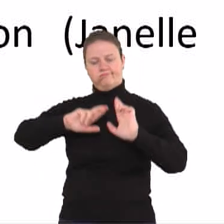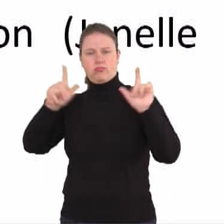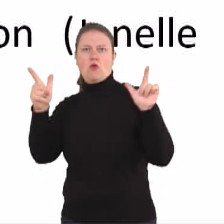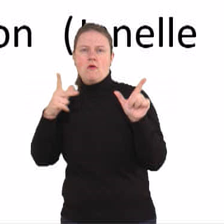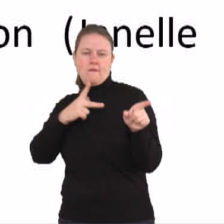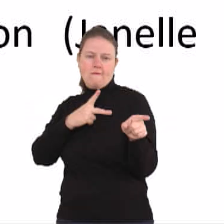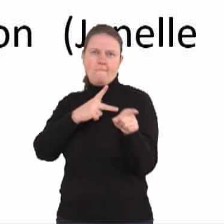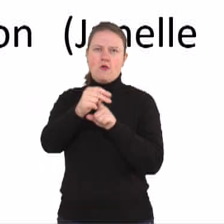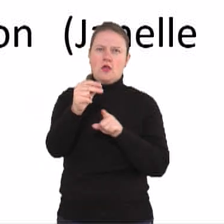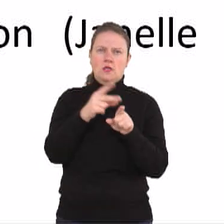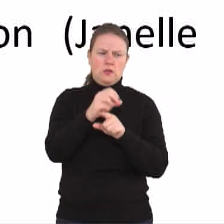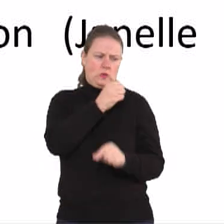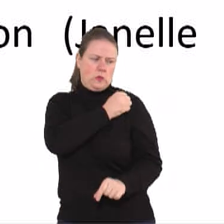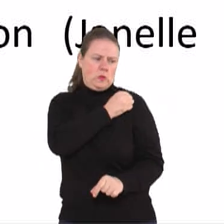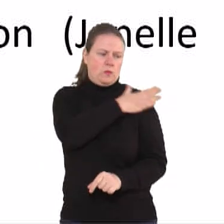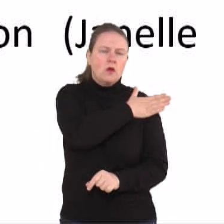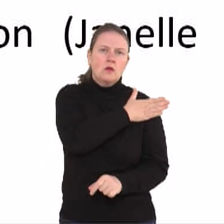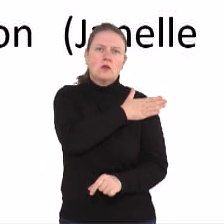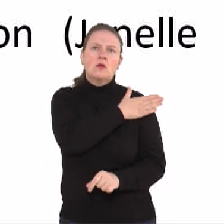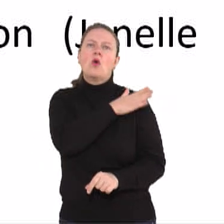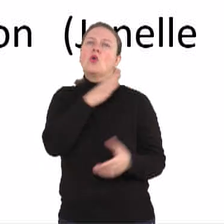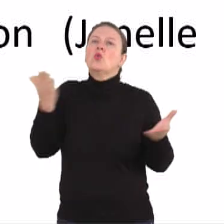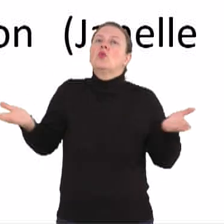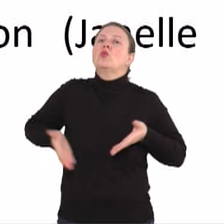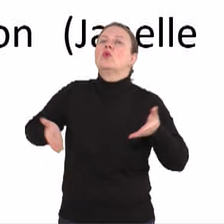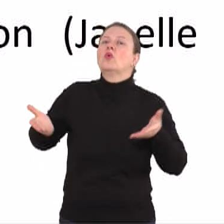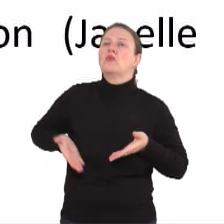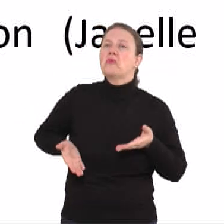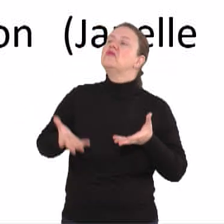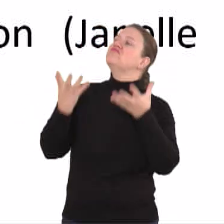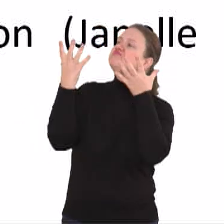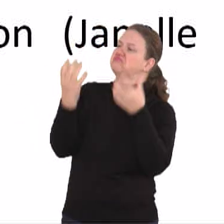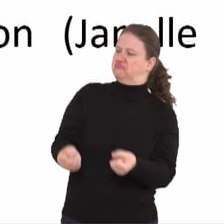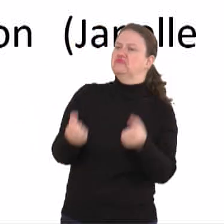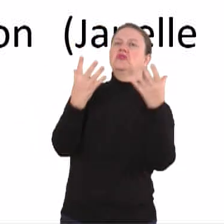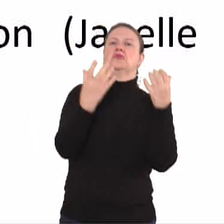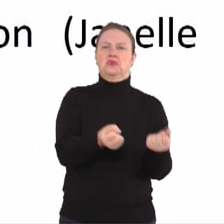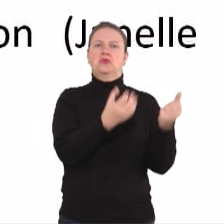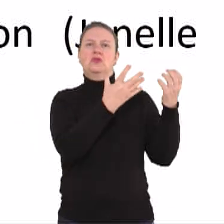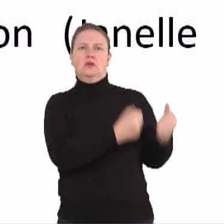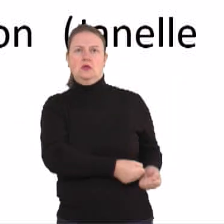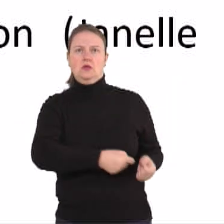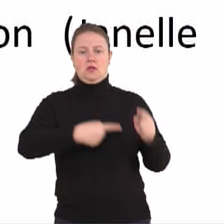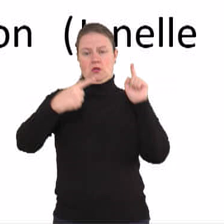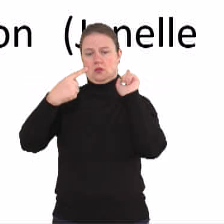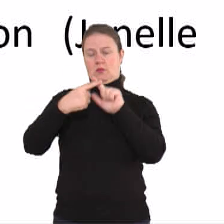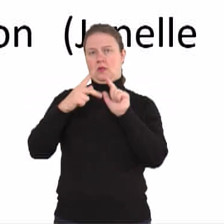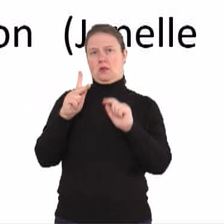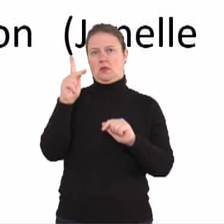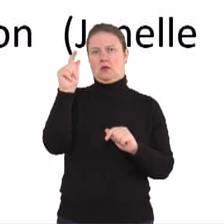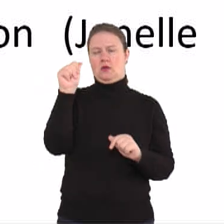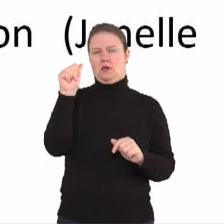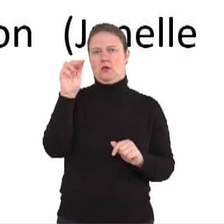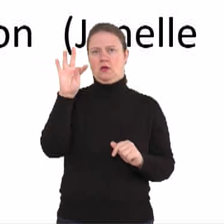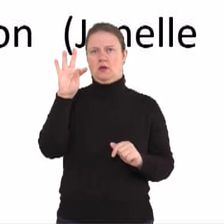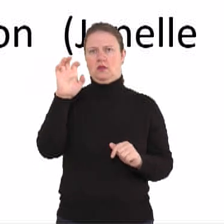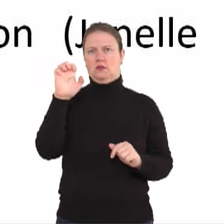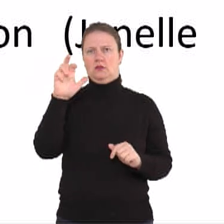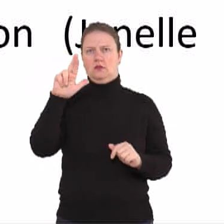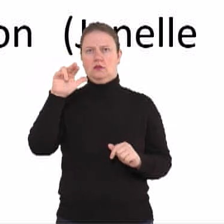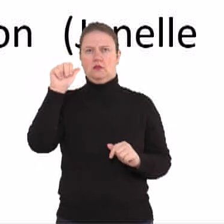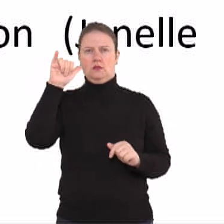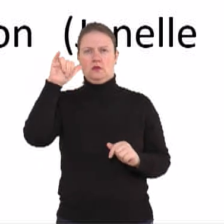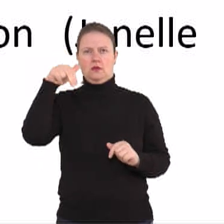venceram preconceitos e hoje são reconhecidas pelos seus feitos. Katherine Johnson, vivida pela